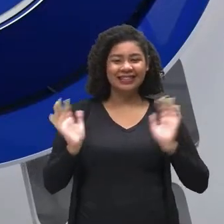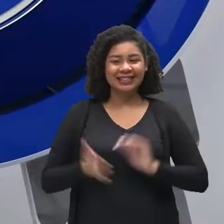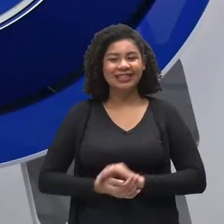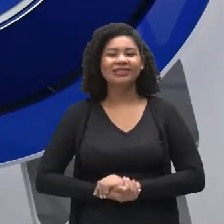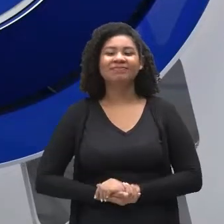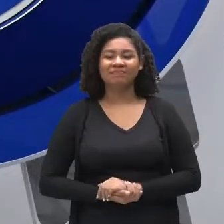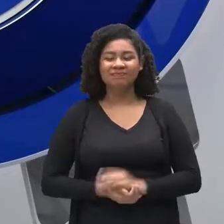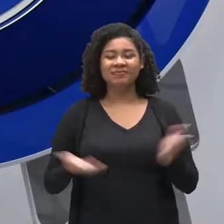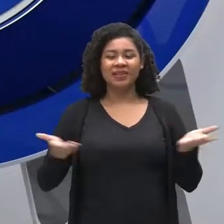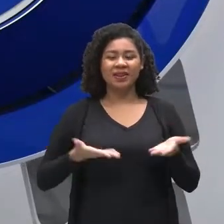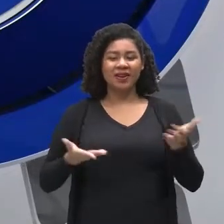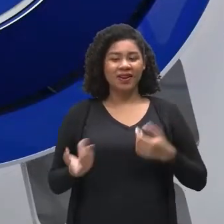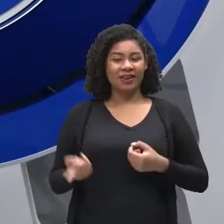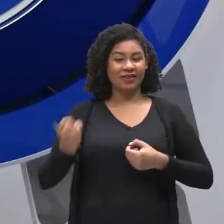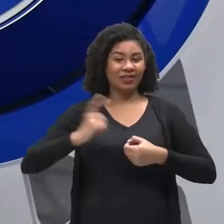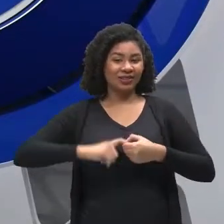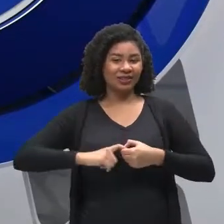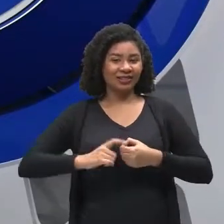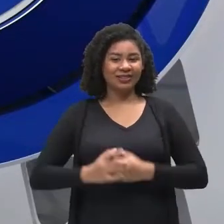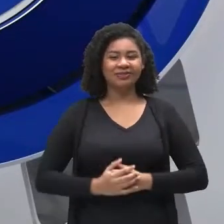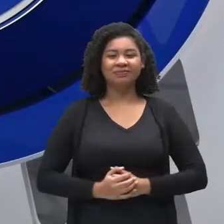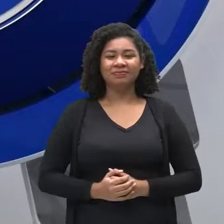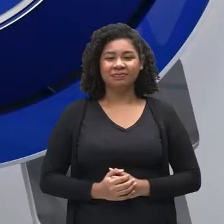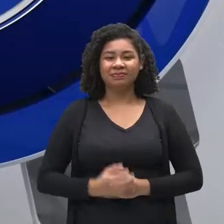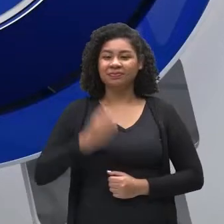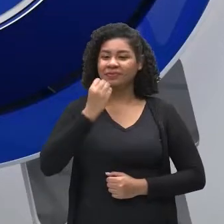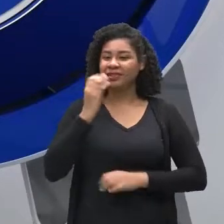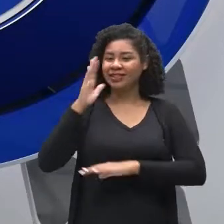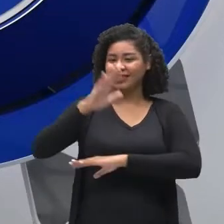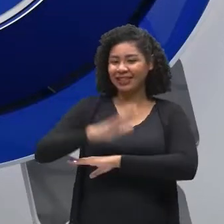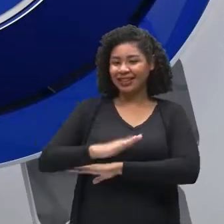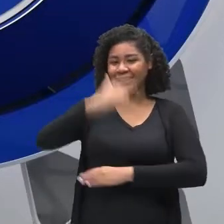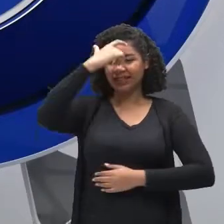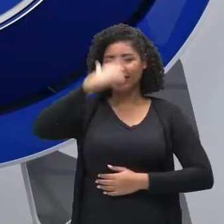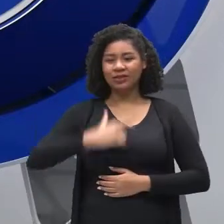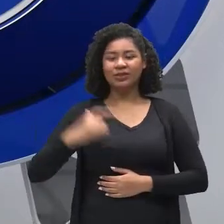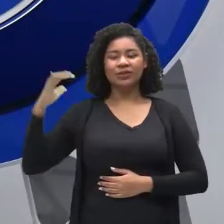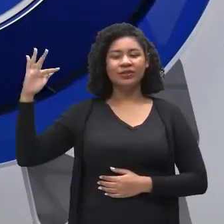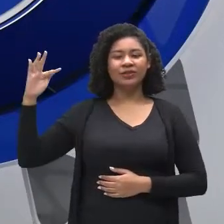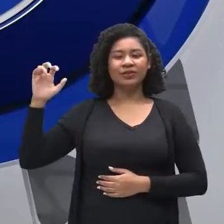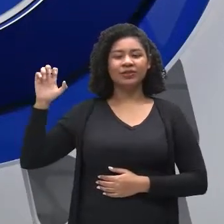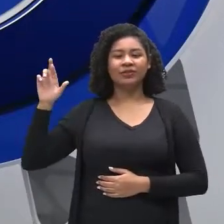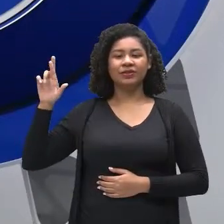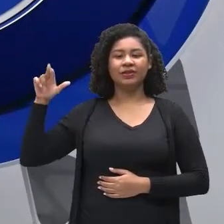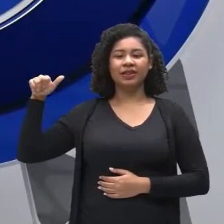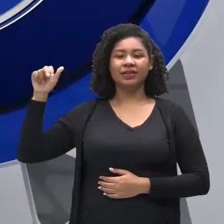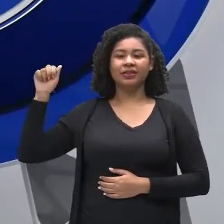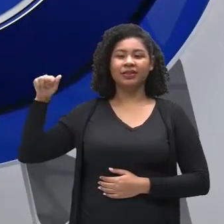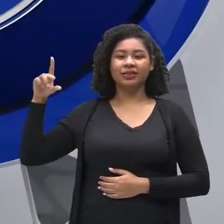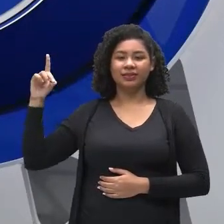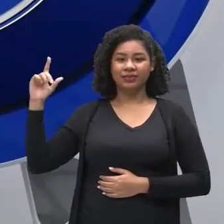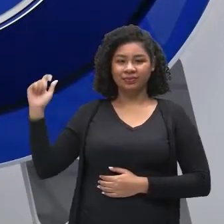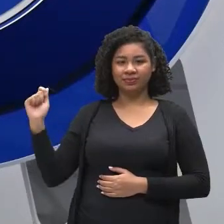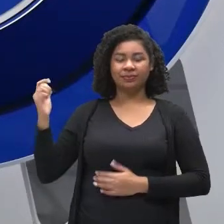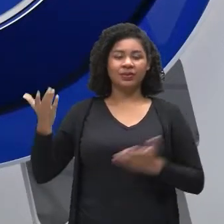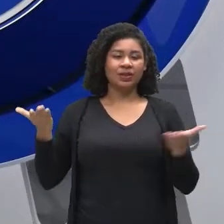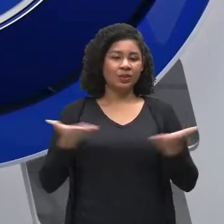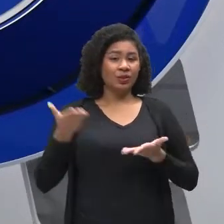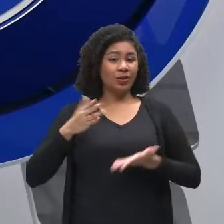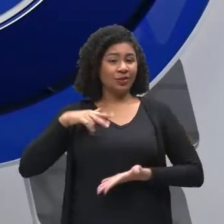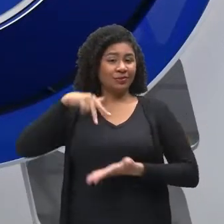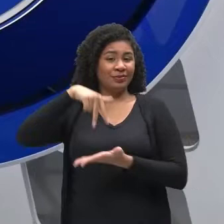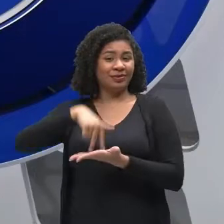estamos de volta. Good afternoon, boa tarde. Eu sou a teacher Fernanda Gurgel e eu vou estar aqui com vocês